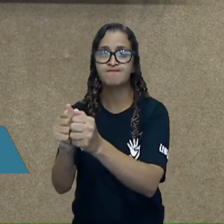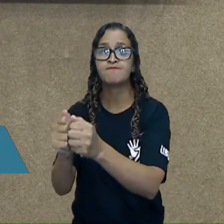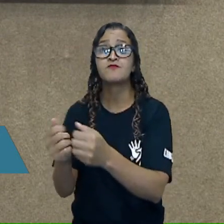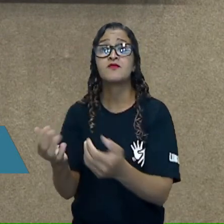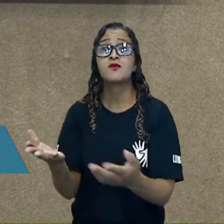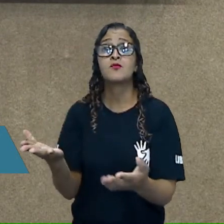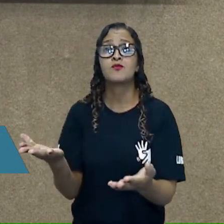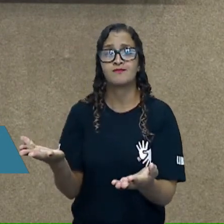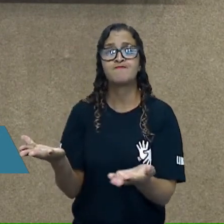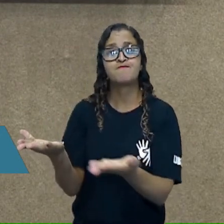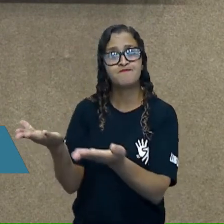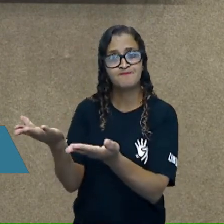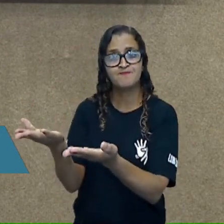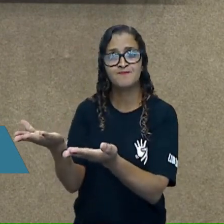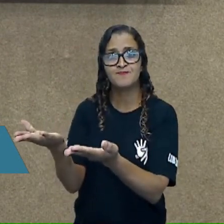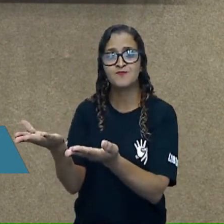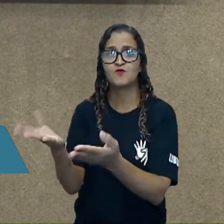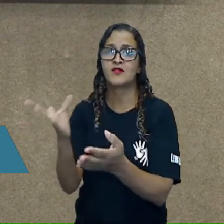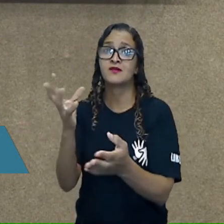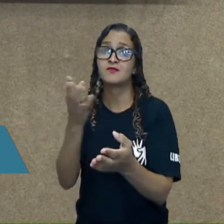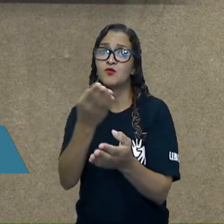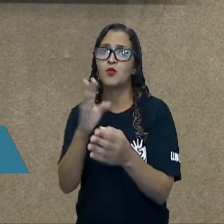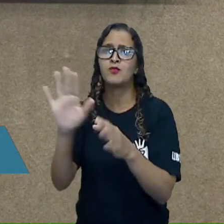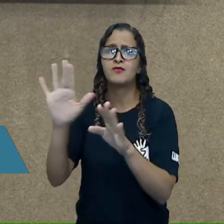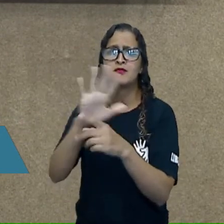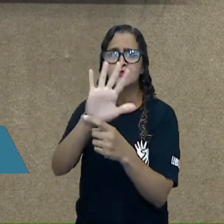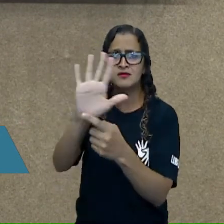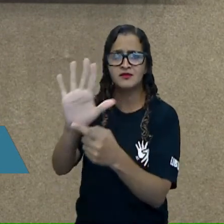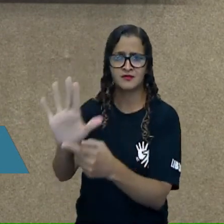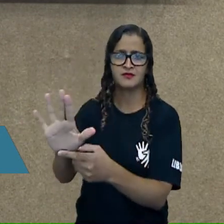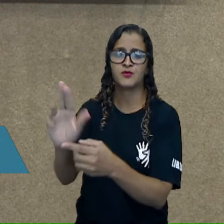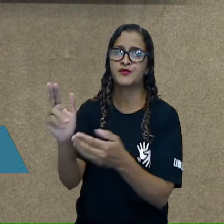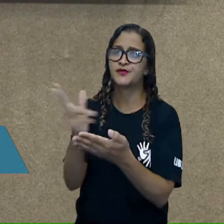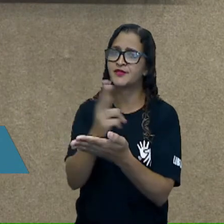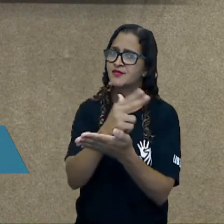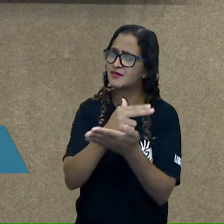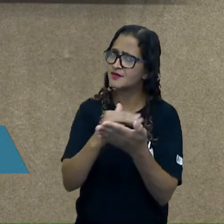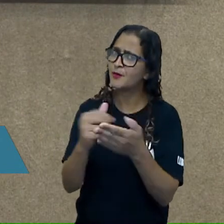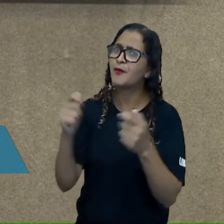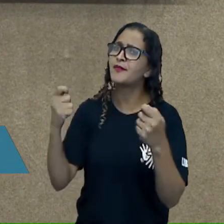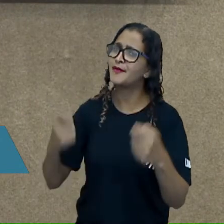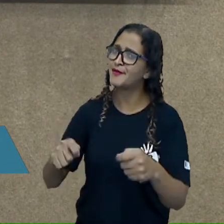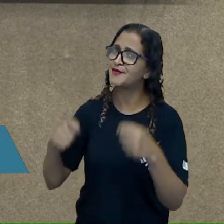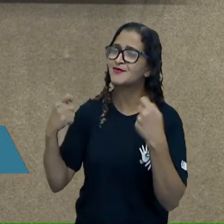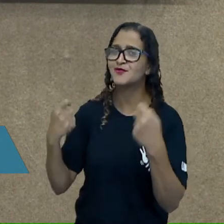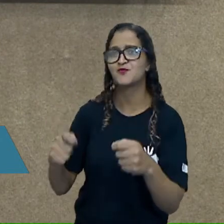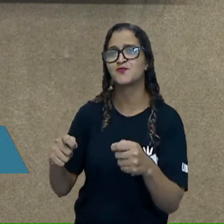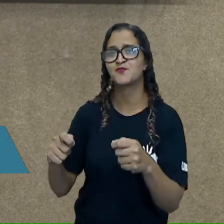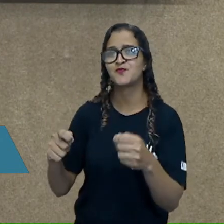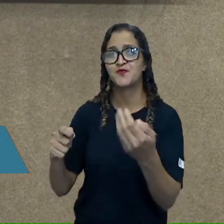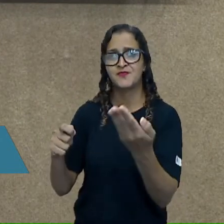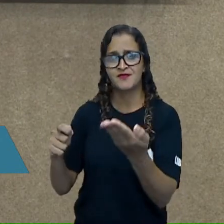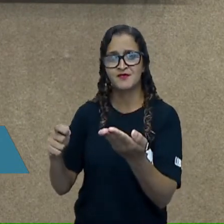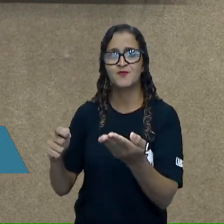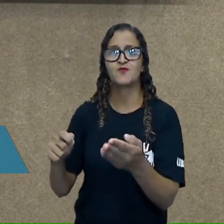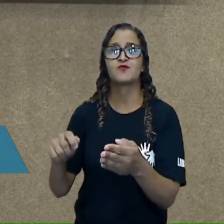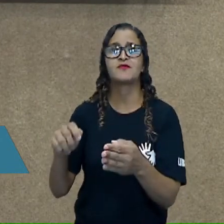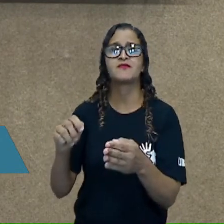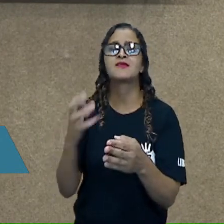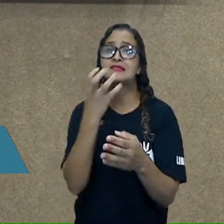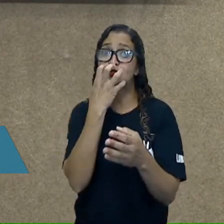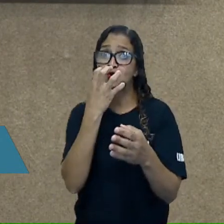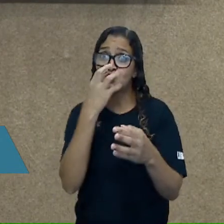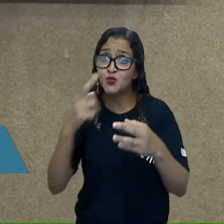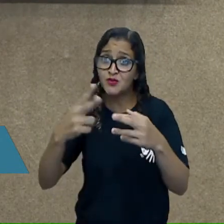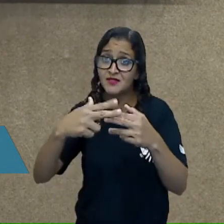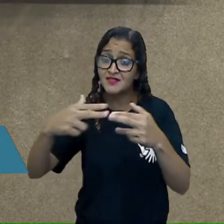desenhos. Observe. Eu peguei, eu representei o 9 com 9 cachorros, mais 3 cachorros e